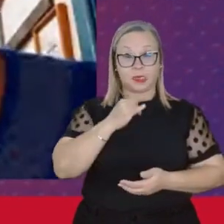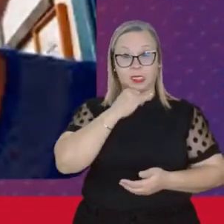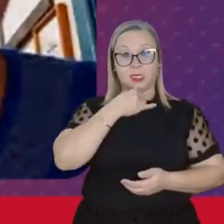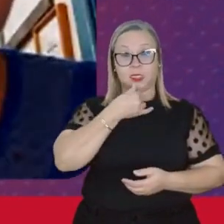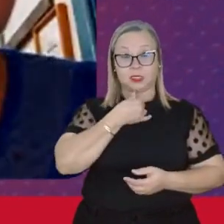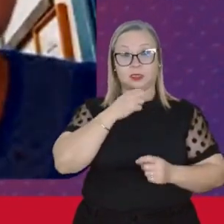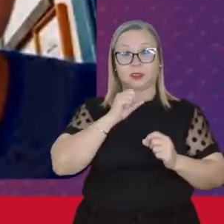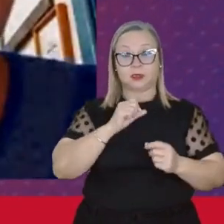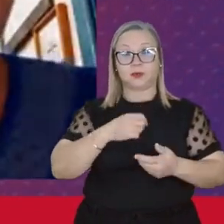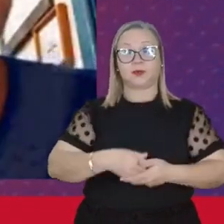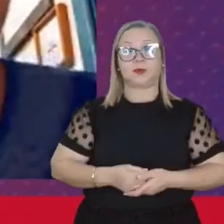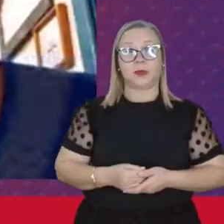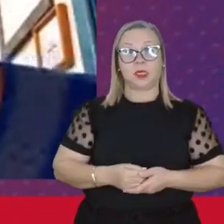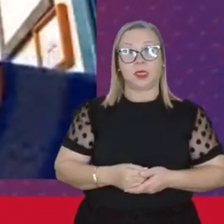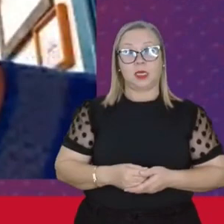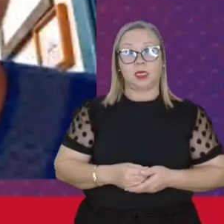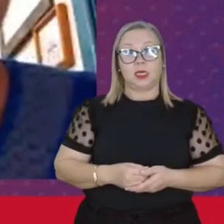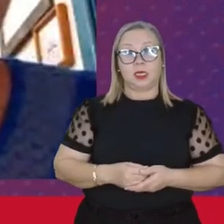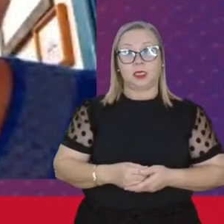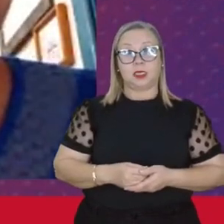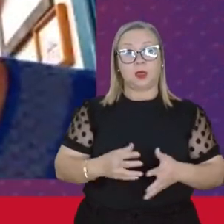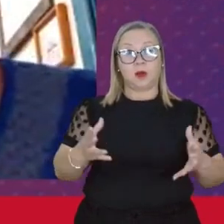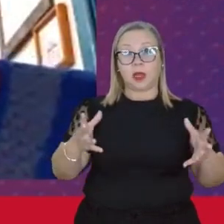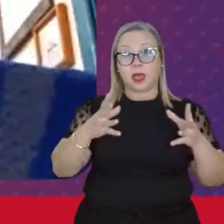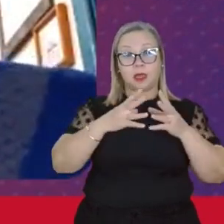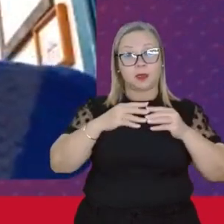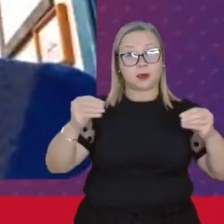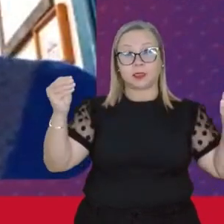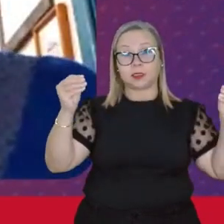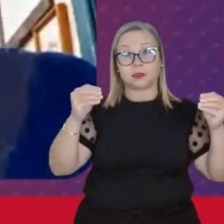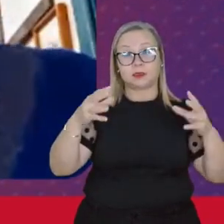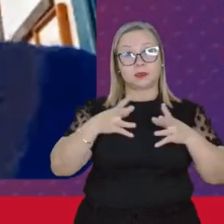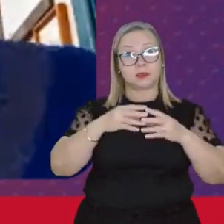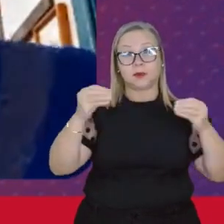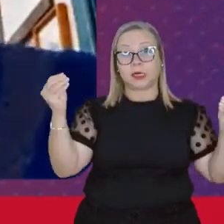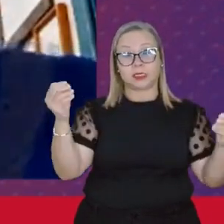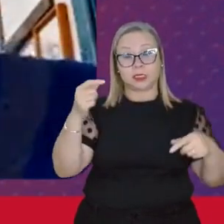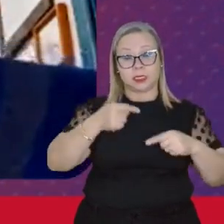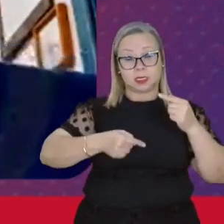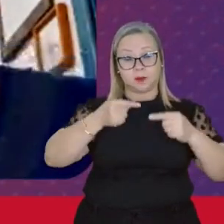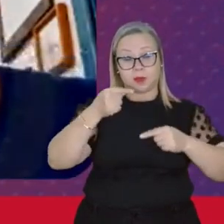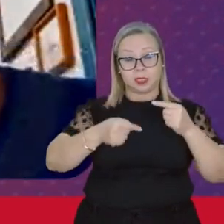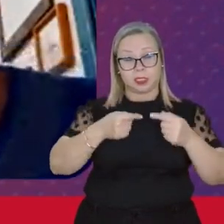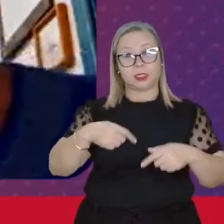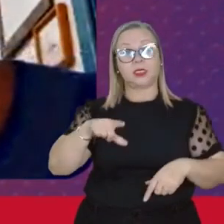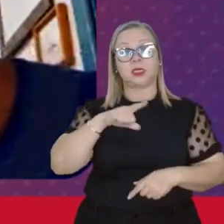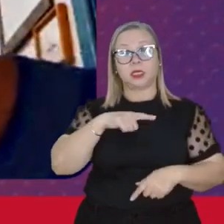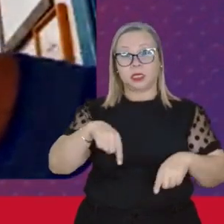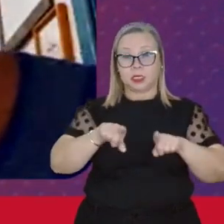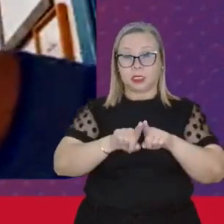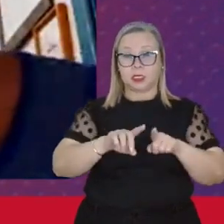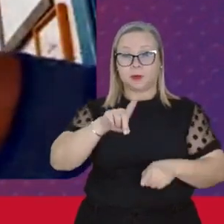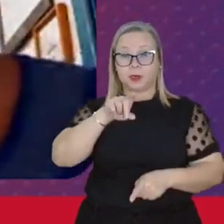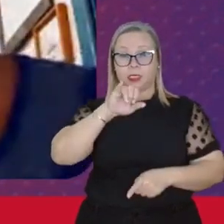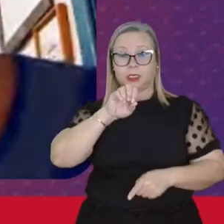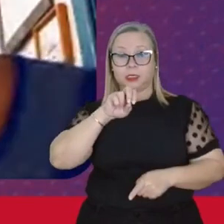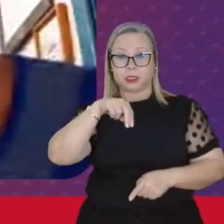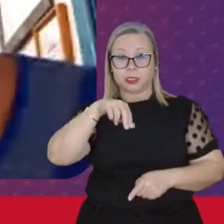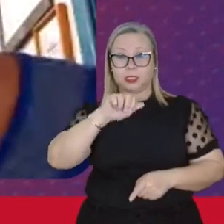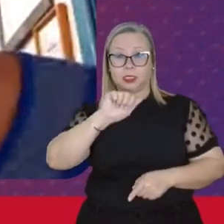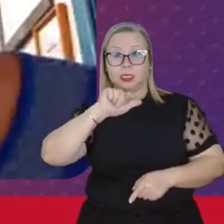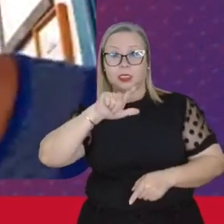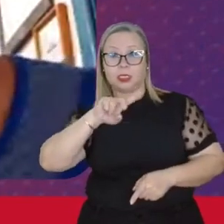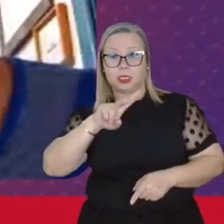Insepulta, é desaparecida política. Outra também que é desaparecida política, que também era da guerrilha, Dina Teixeira,